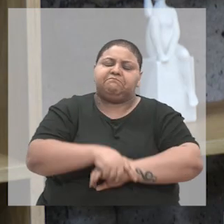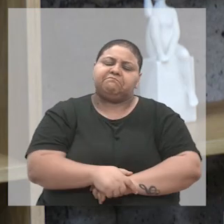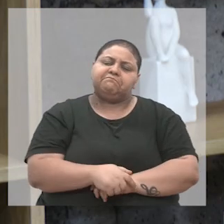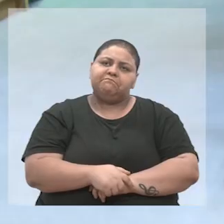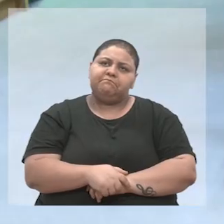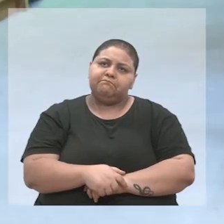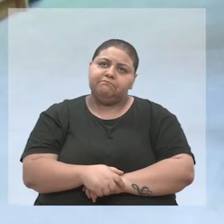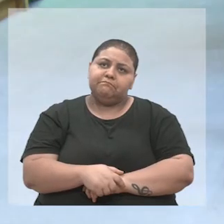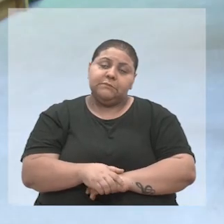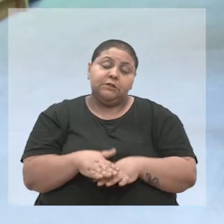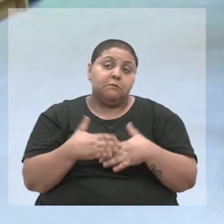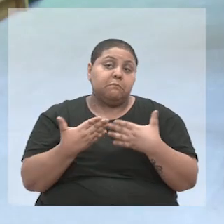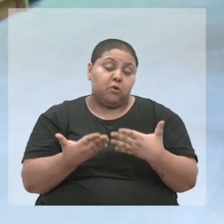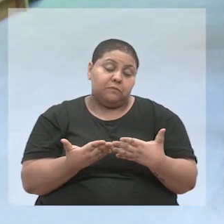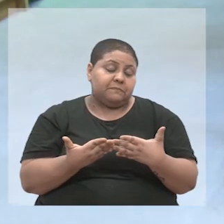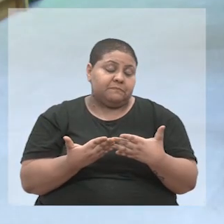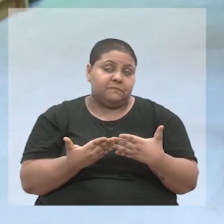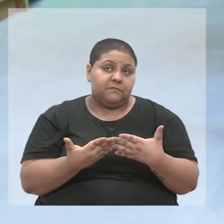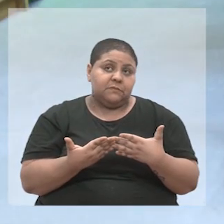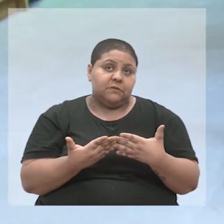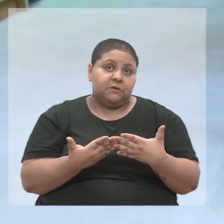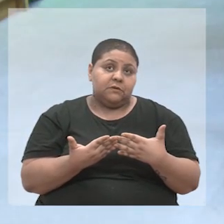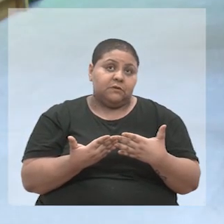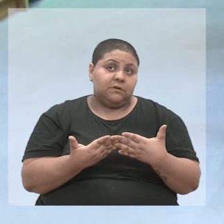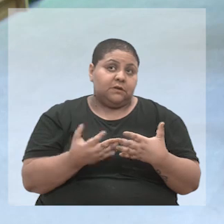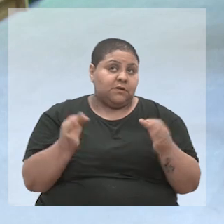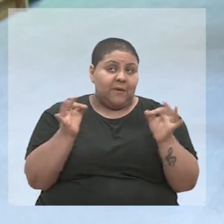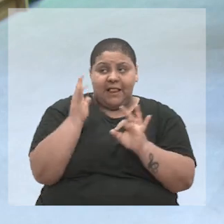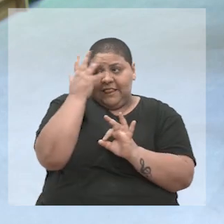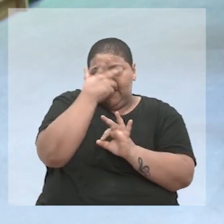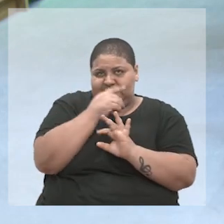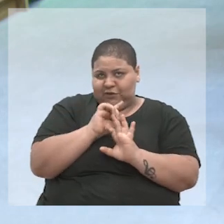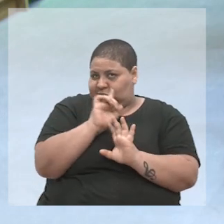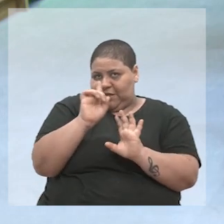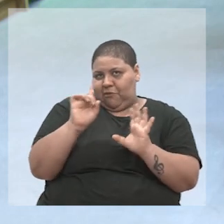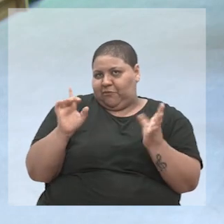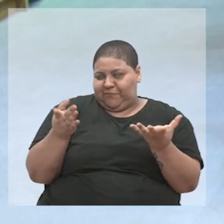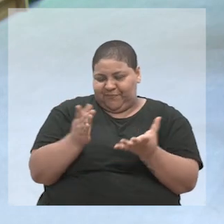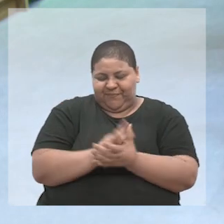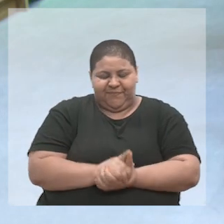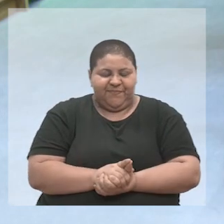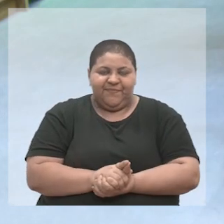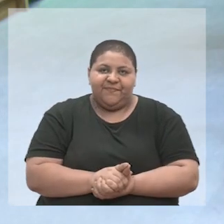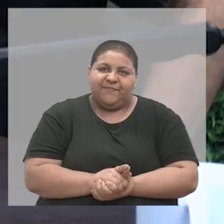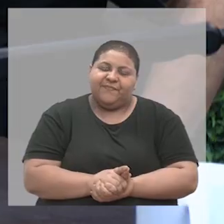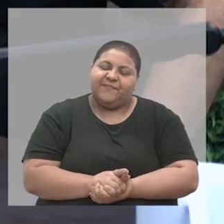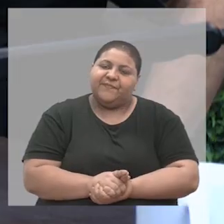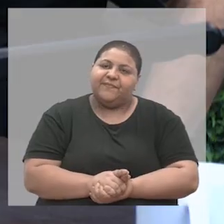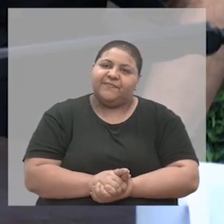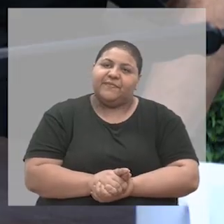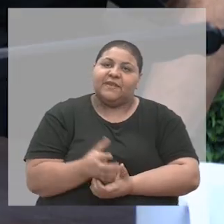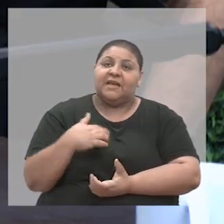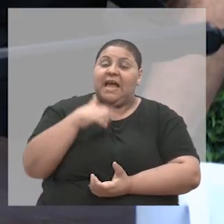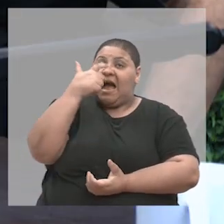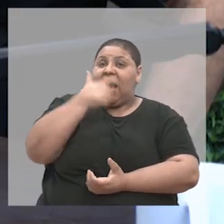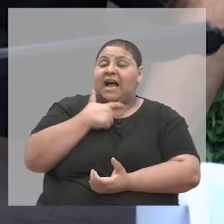Bom, que não é a mil maravilhas, né? Não, com certeza não. Acho que eu vou dizer